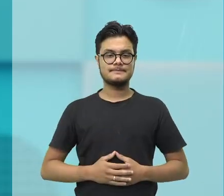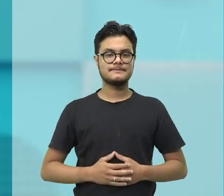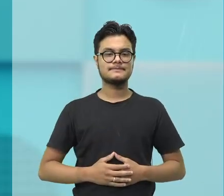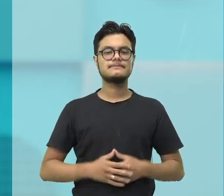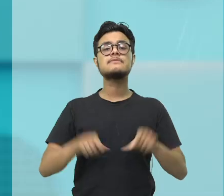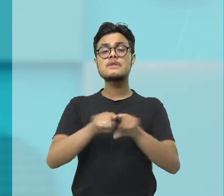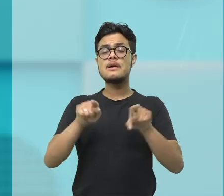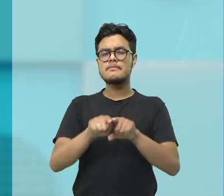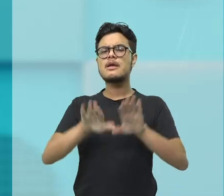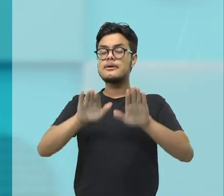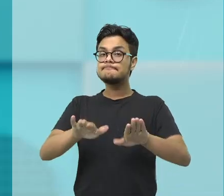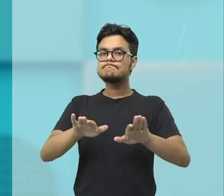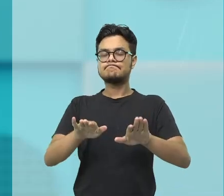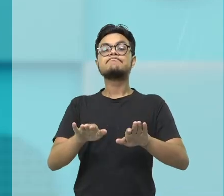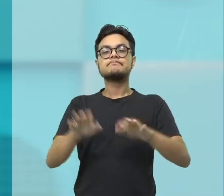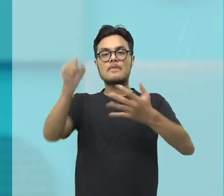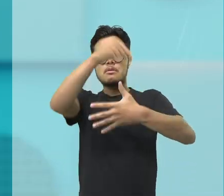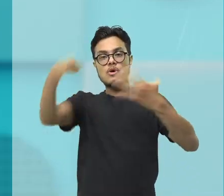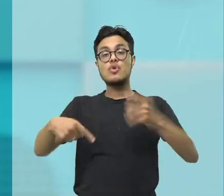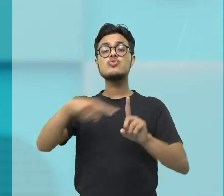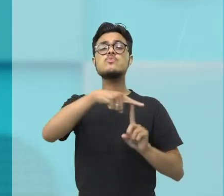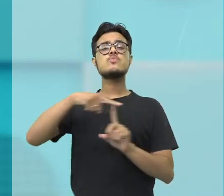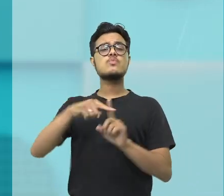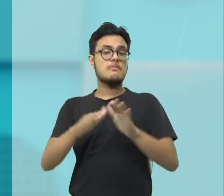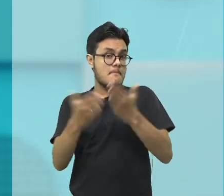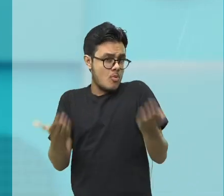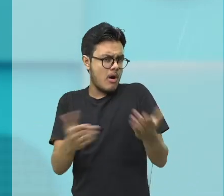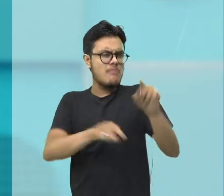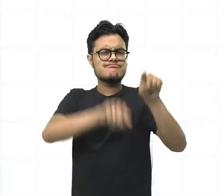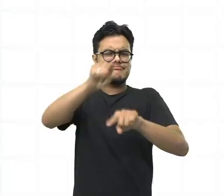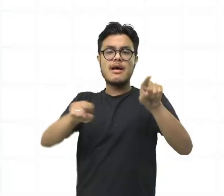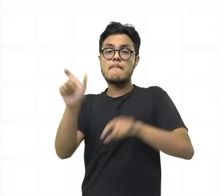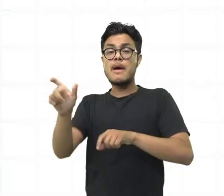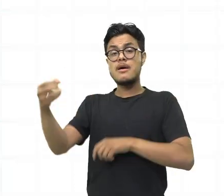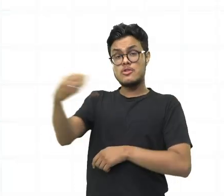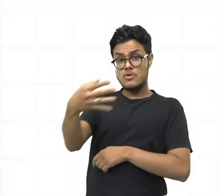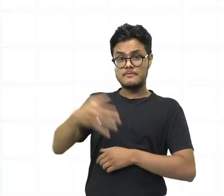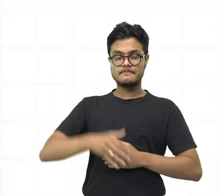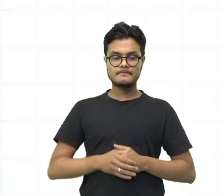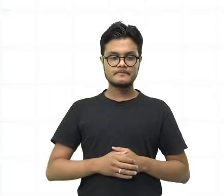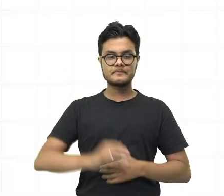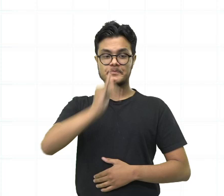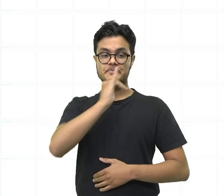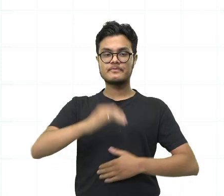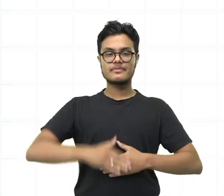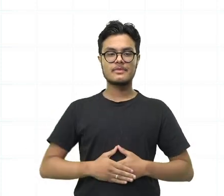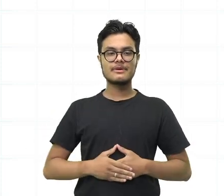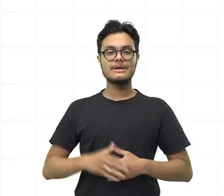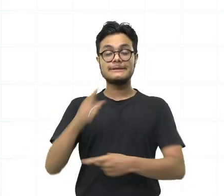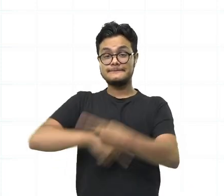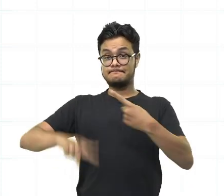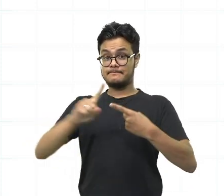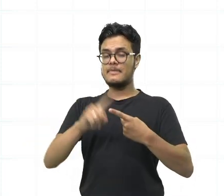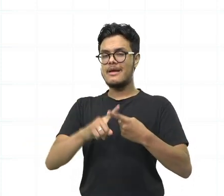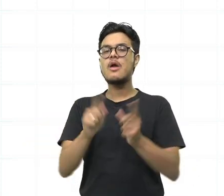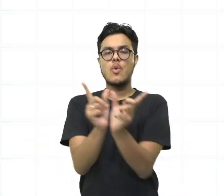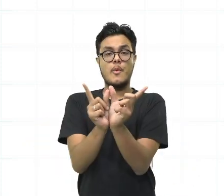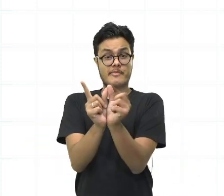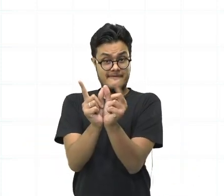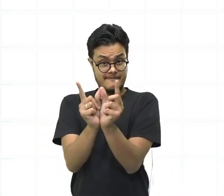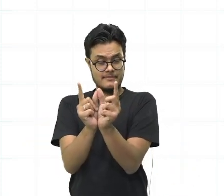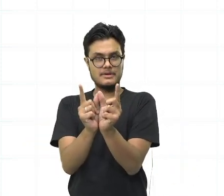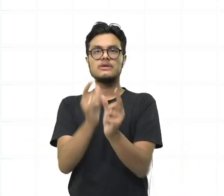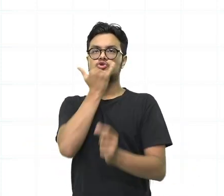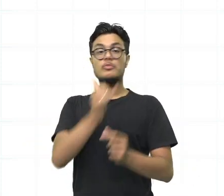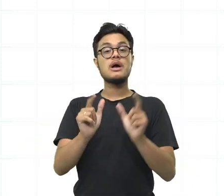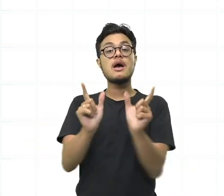temos tipos de derivação. Vamos lá verificar os tipos? Vejam só, nós temos a derivação